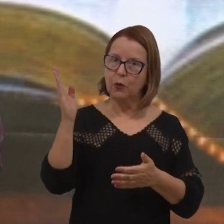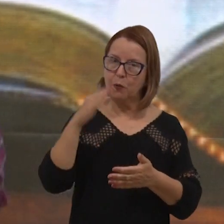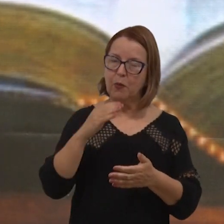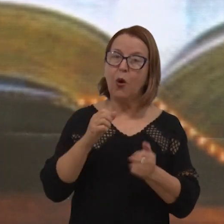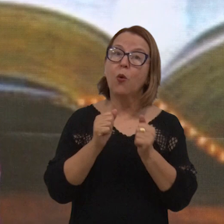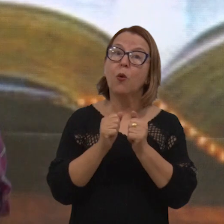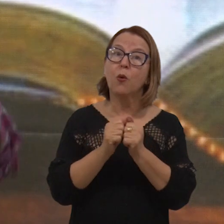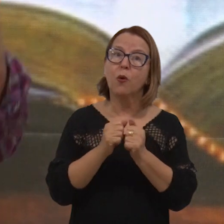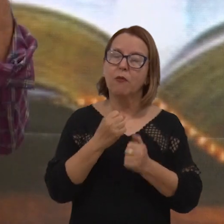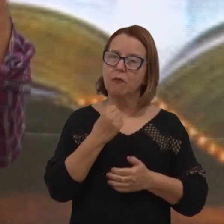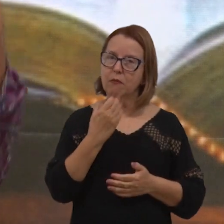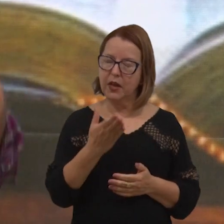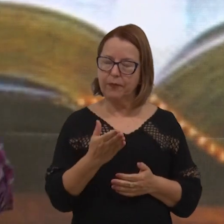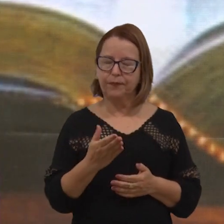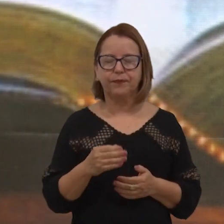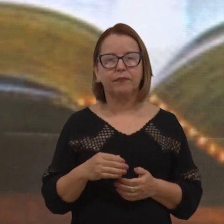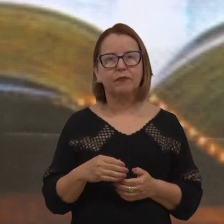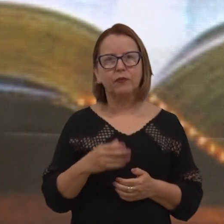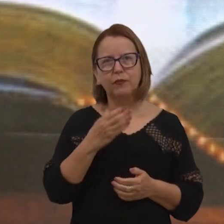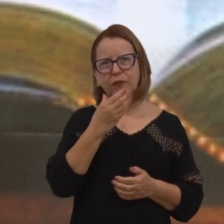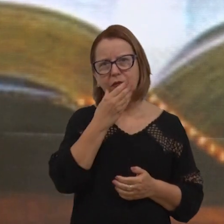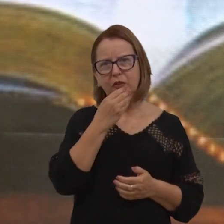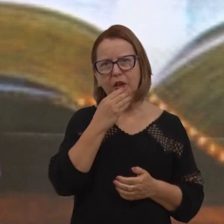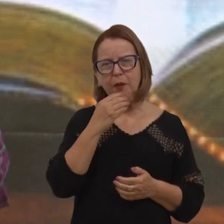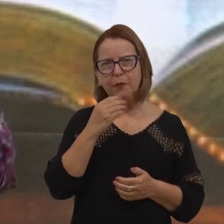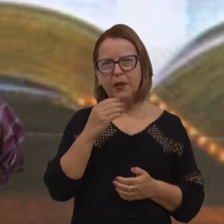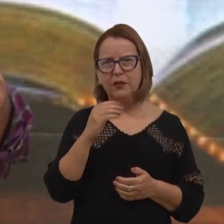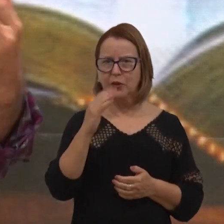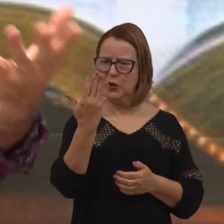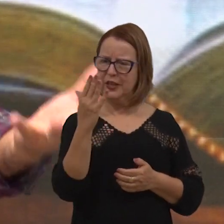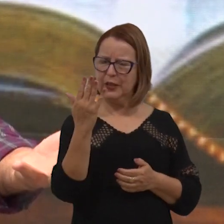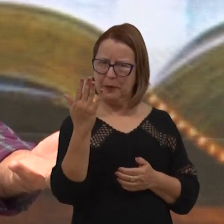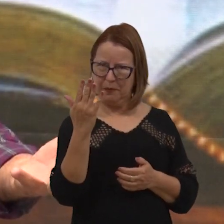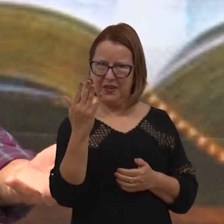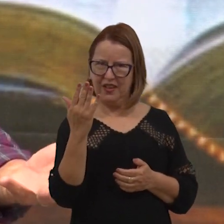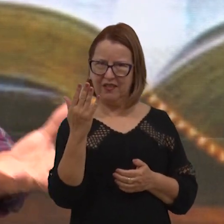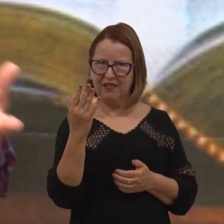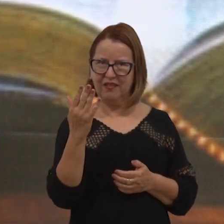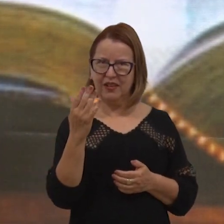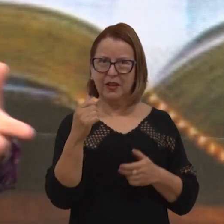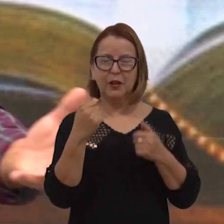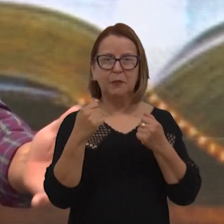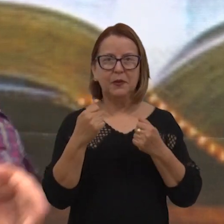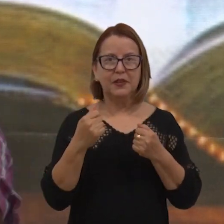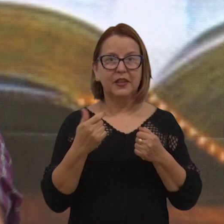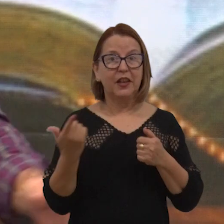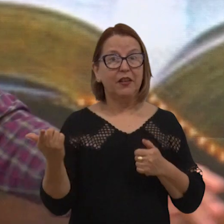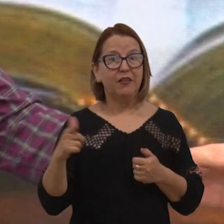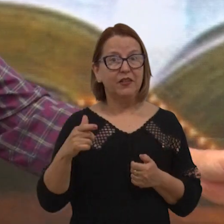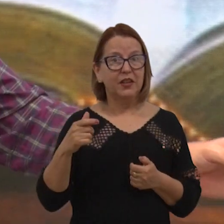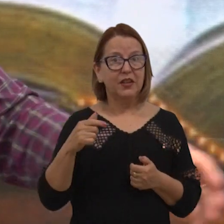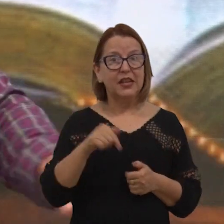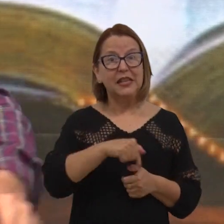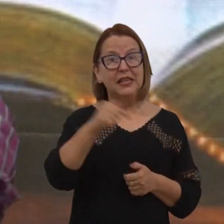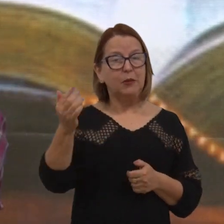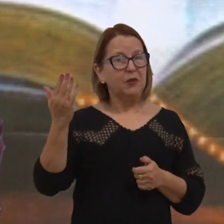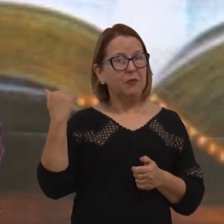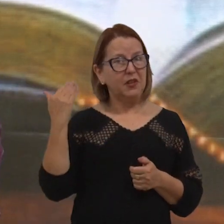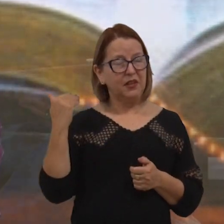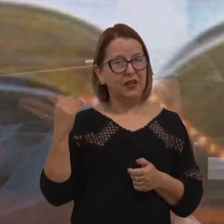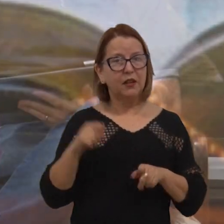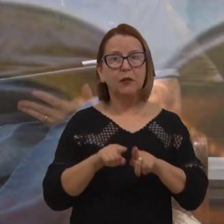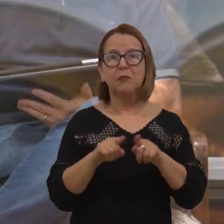do espelho também, que já era para ter vindo semana passada, e era para ele ter vindo hoje, e ele apareceu lá, eu fiquei todo alegre,